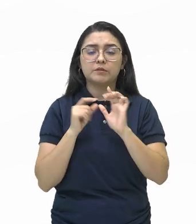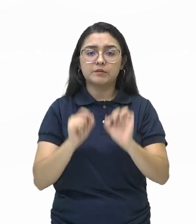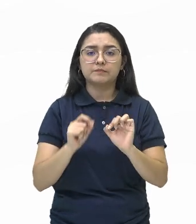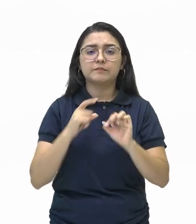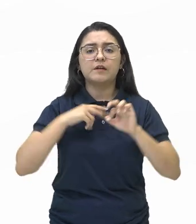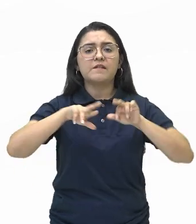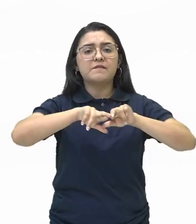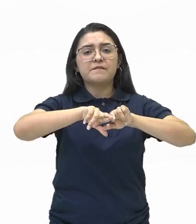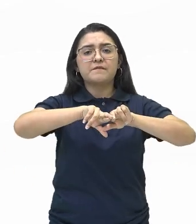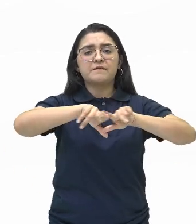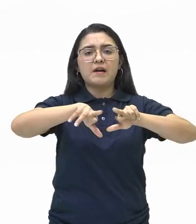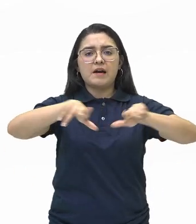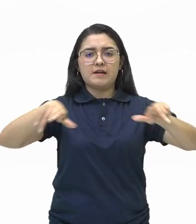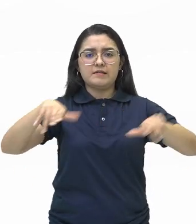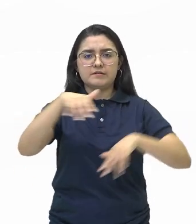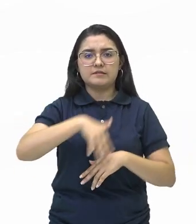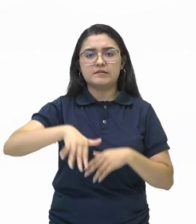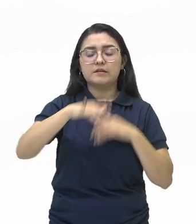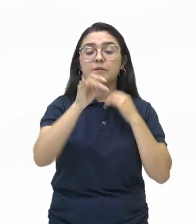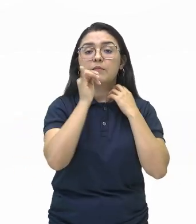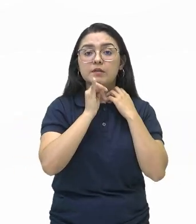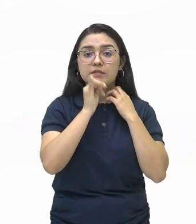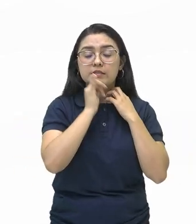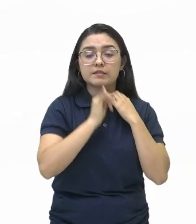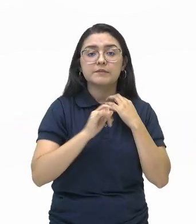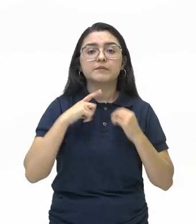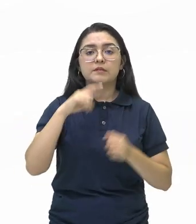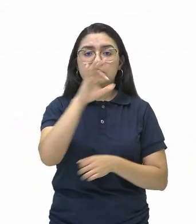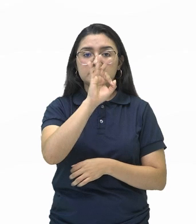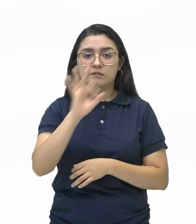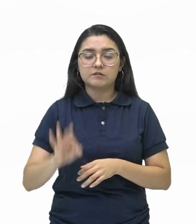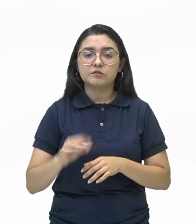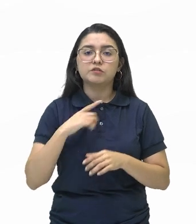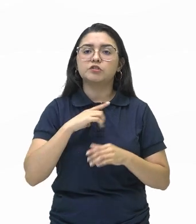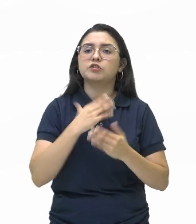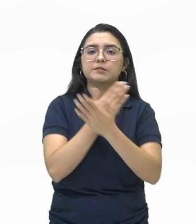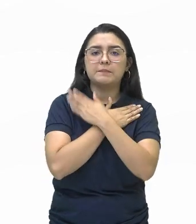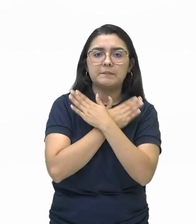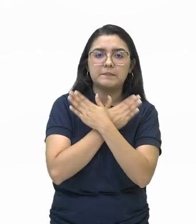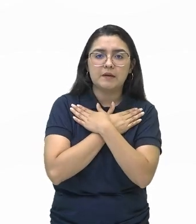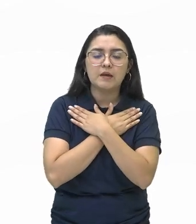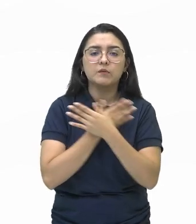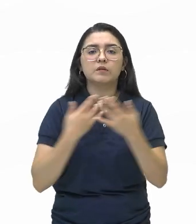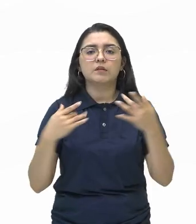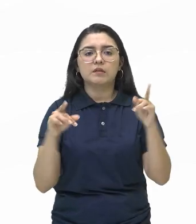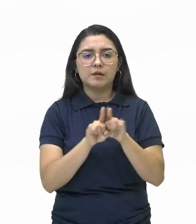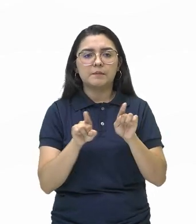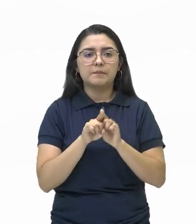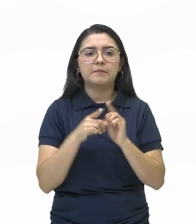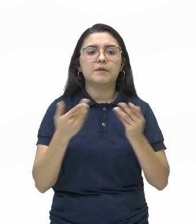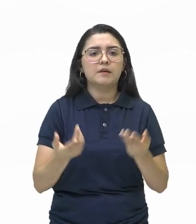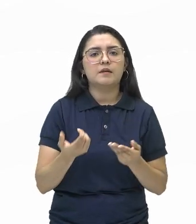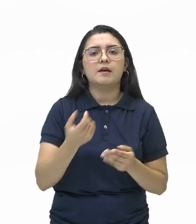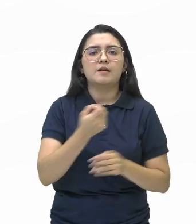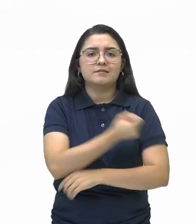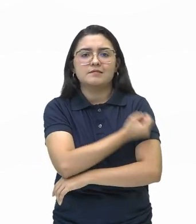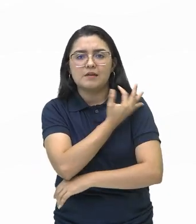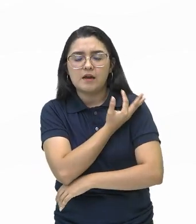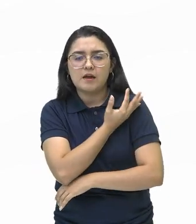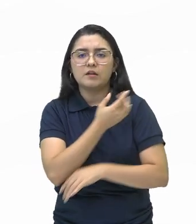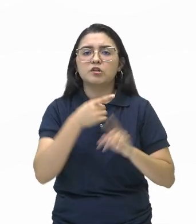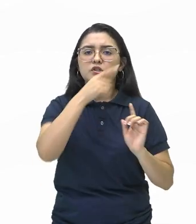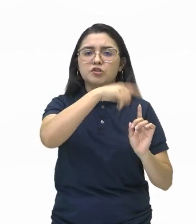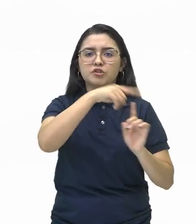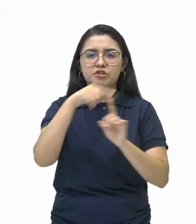em diversas áreas, como, por exemplo, taxas de desemprego, níveis de escolaridade, tipos